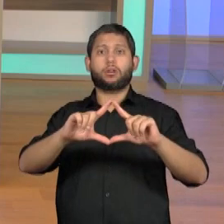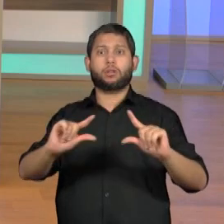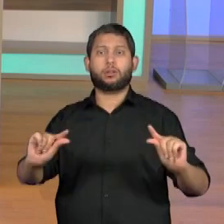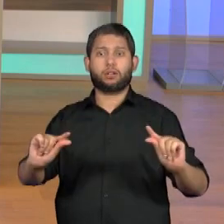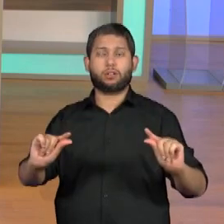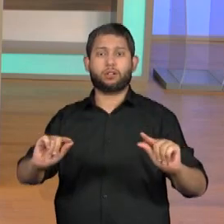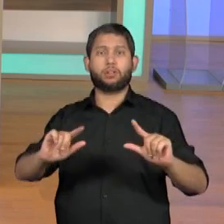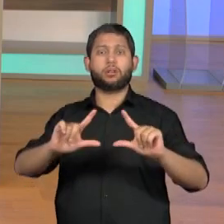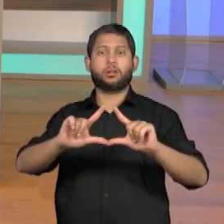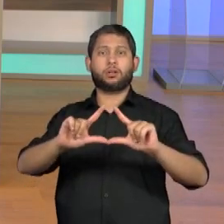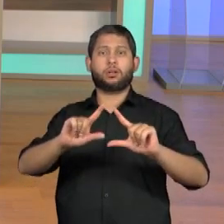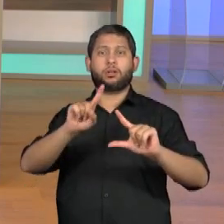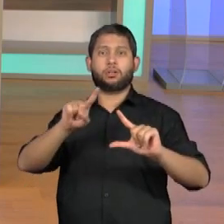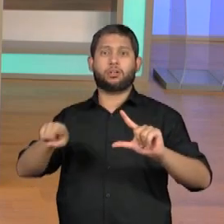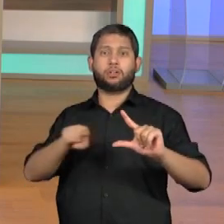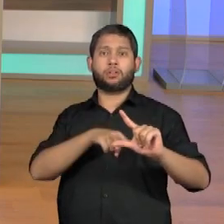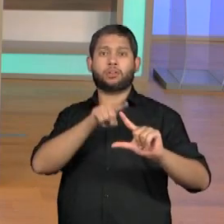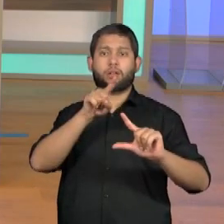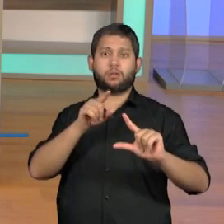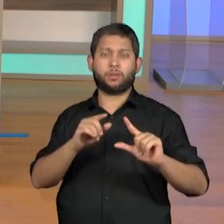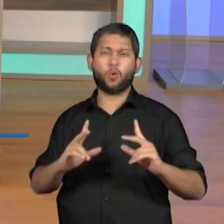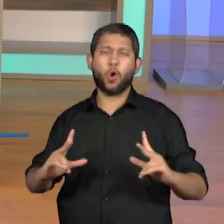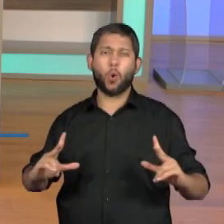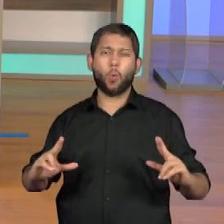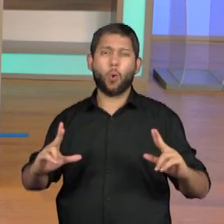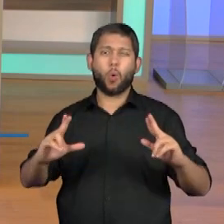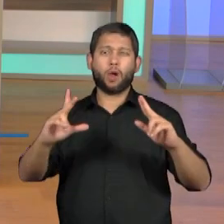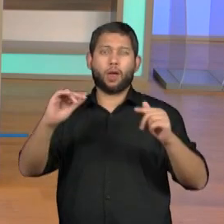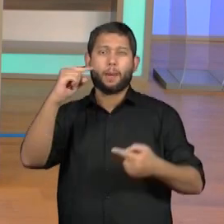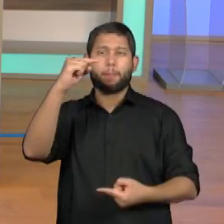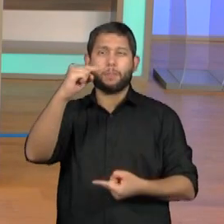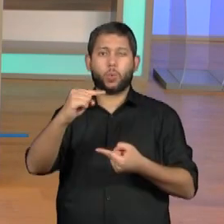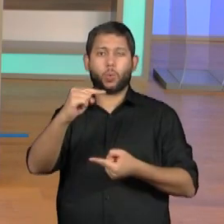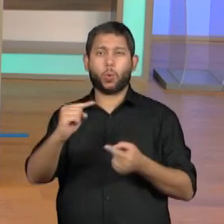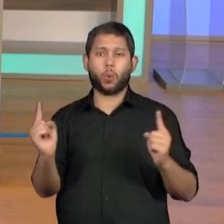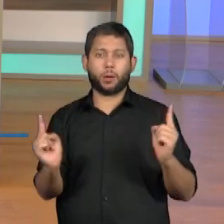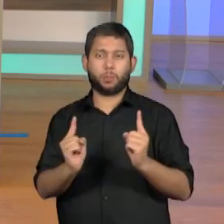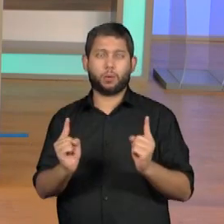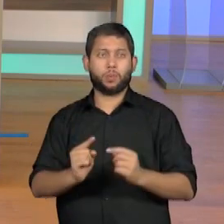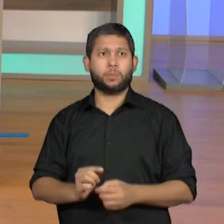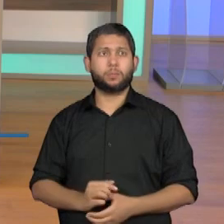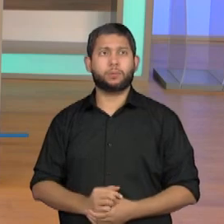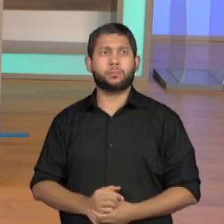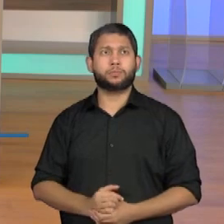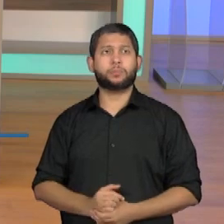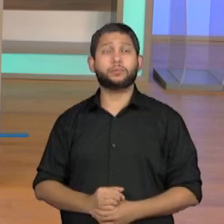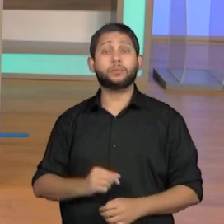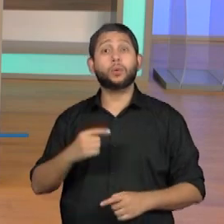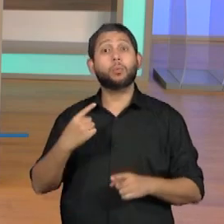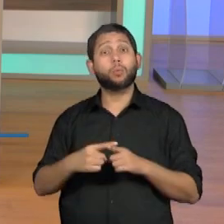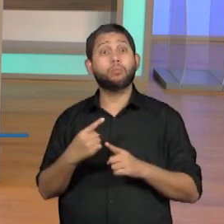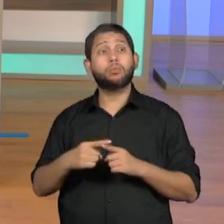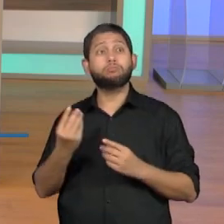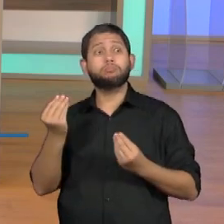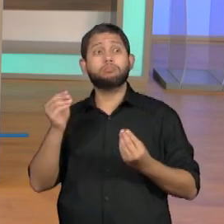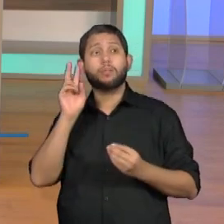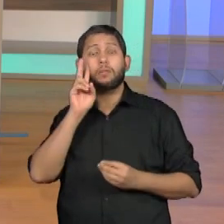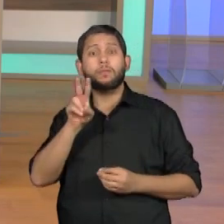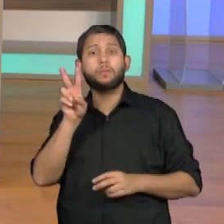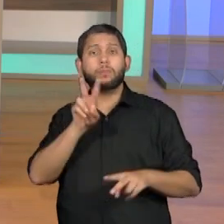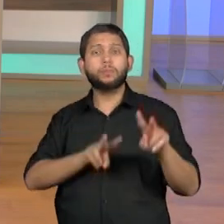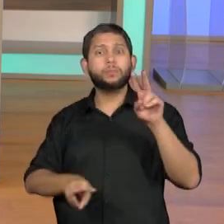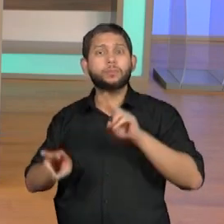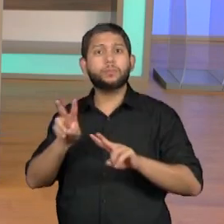só recortar a folha para ficar pequeno e caber, para a gente poder fazer uma